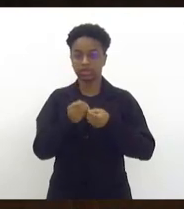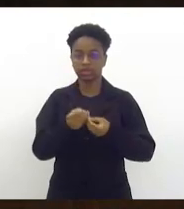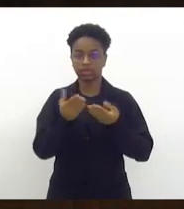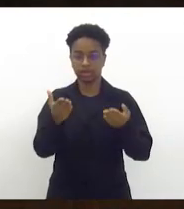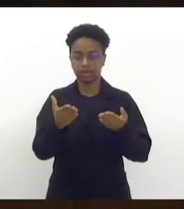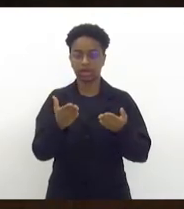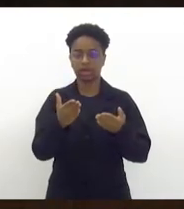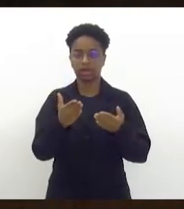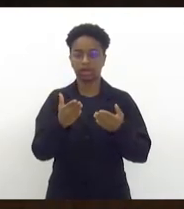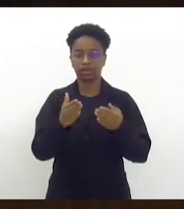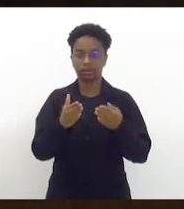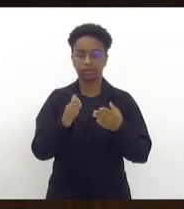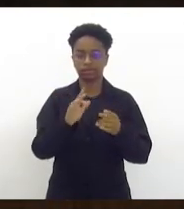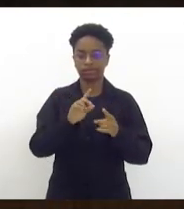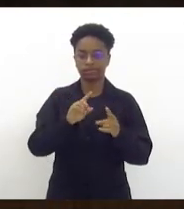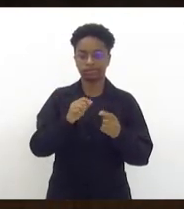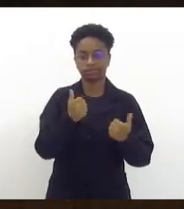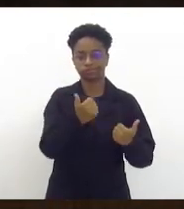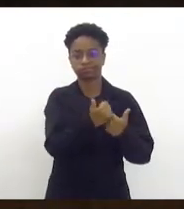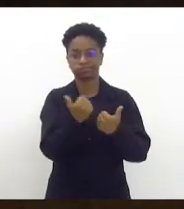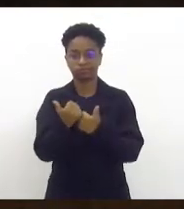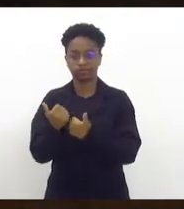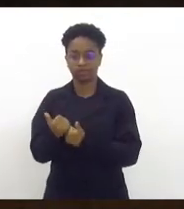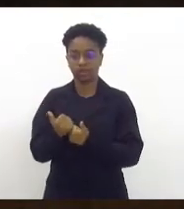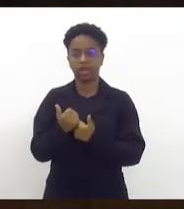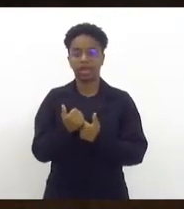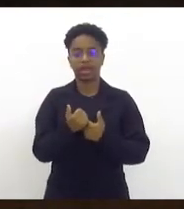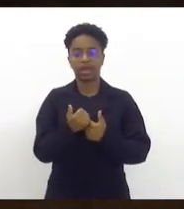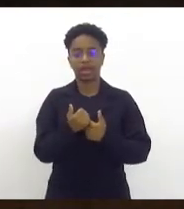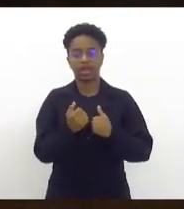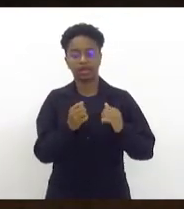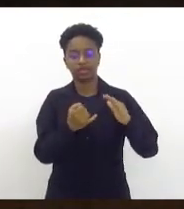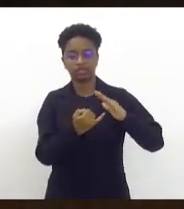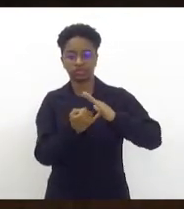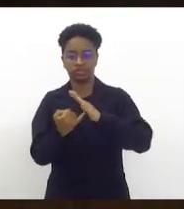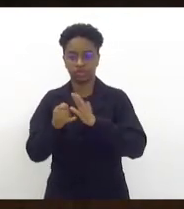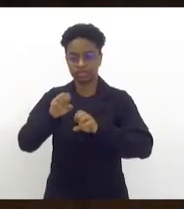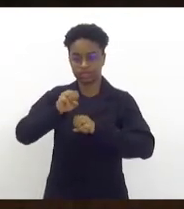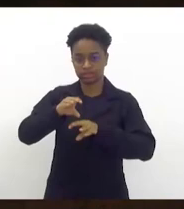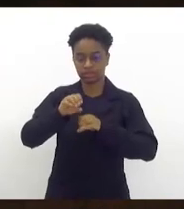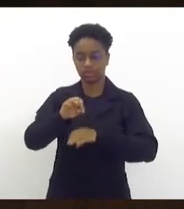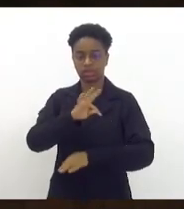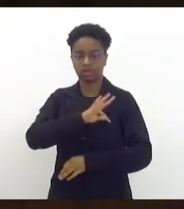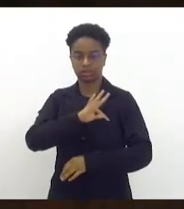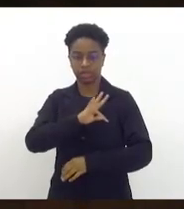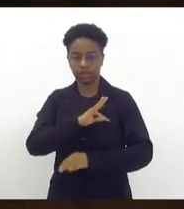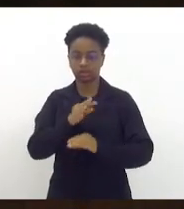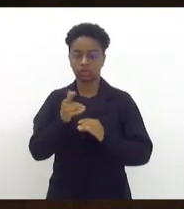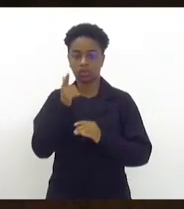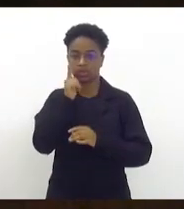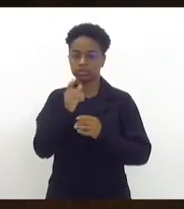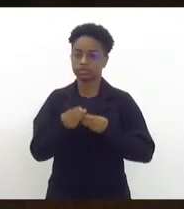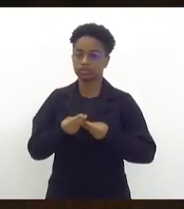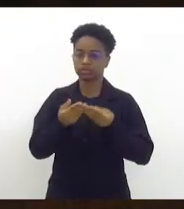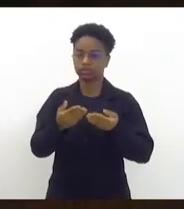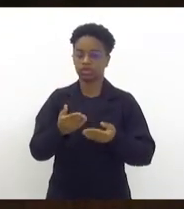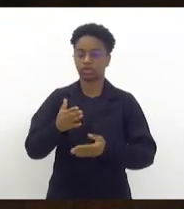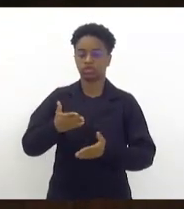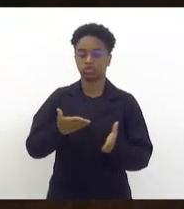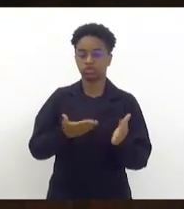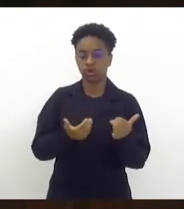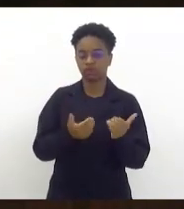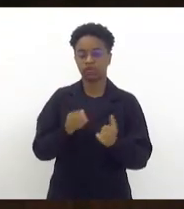benefícios fiscais às instituições de ensino técnico que concedam a esses jovens bolsas de